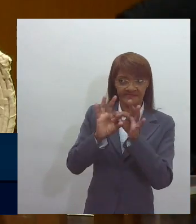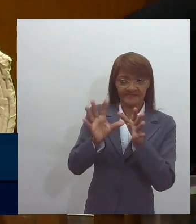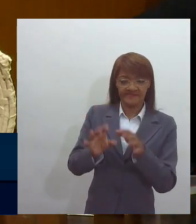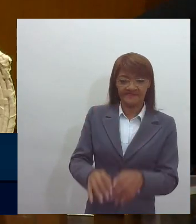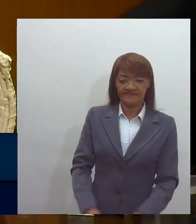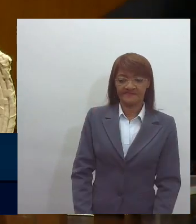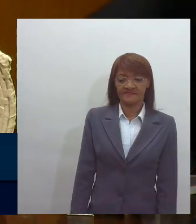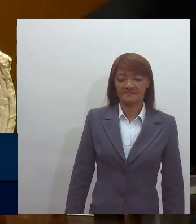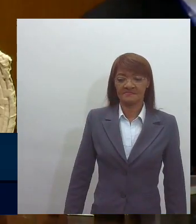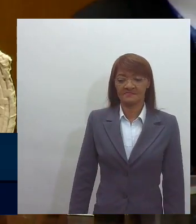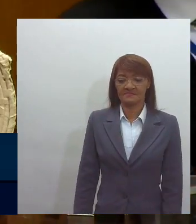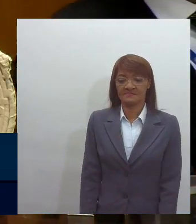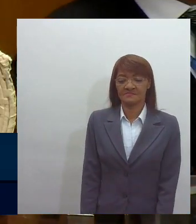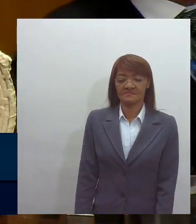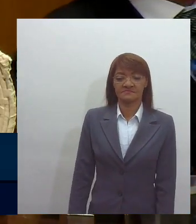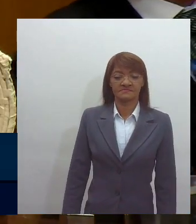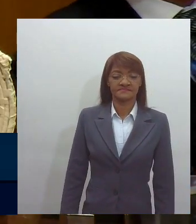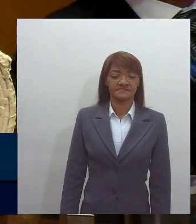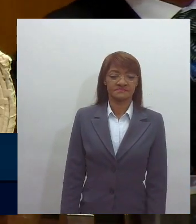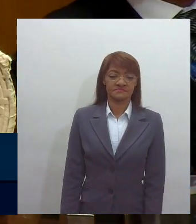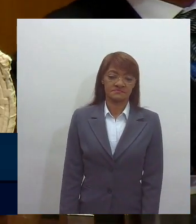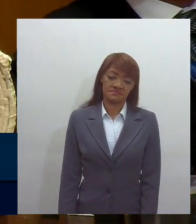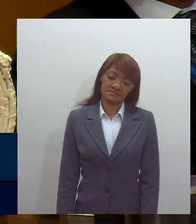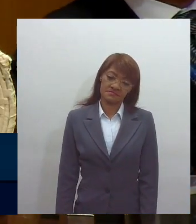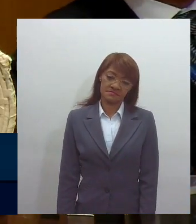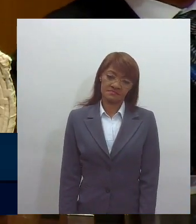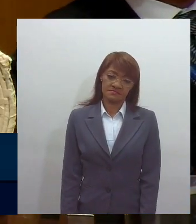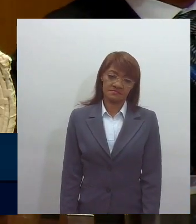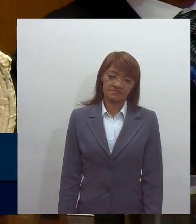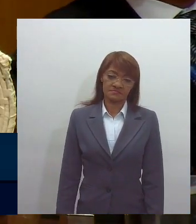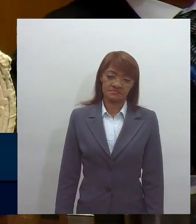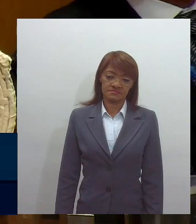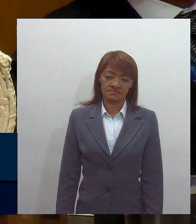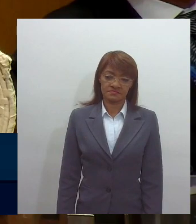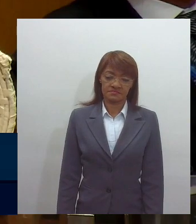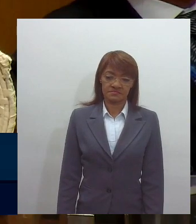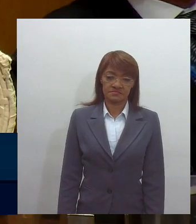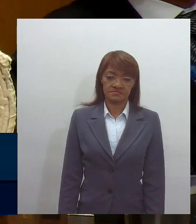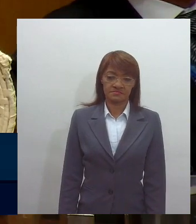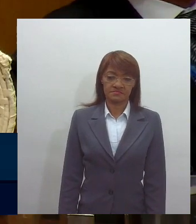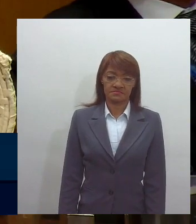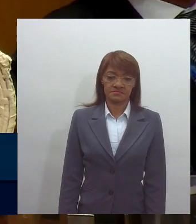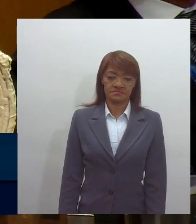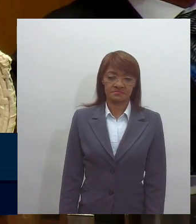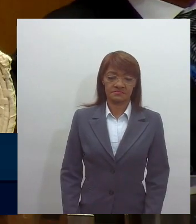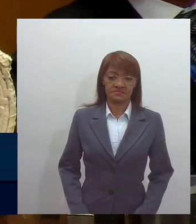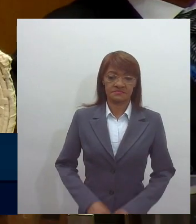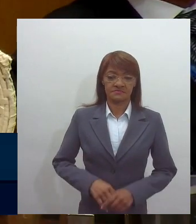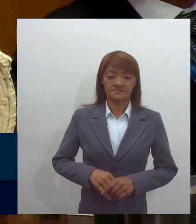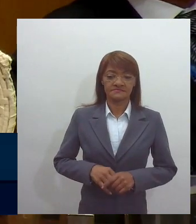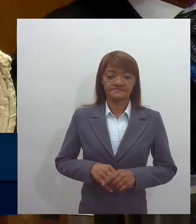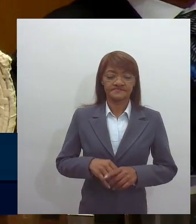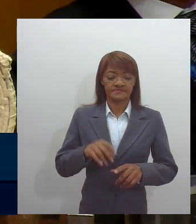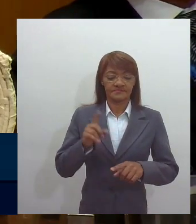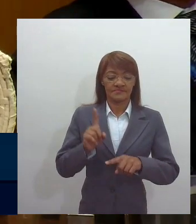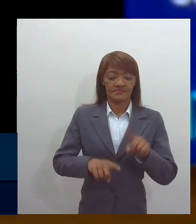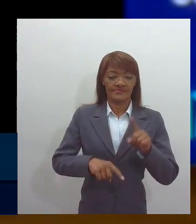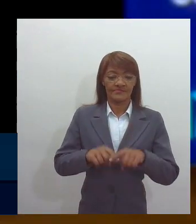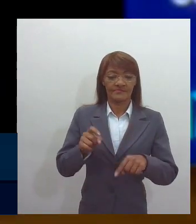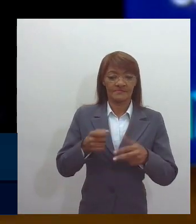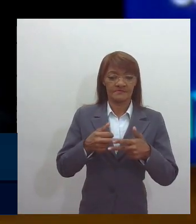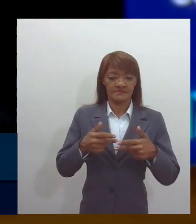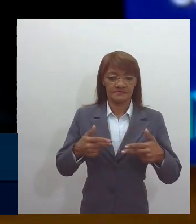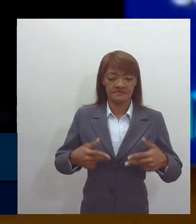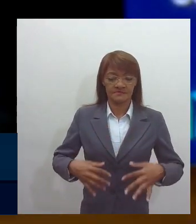Pode dar play. Olha lá, vários materiais, bolsas, tapetes, várias, e